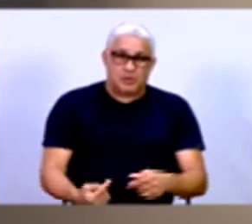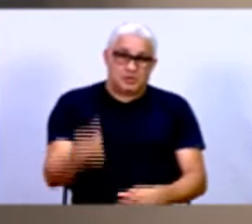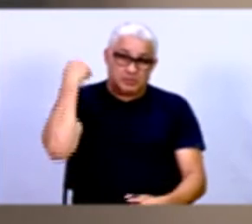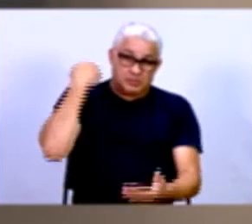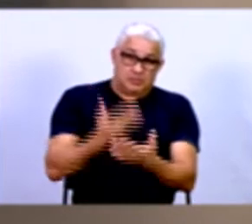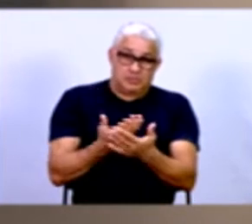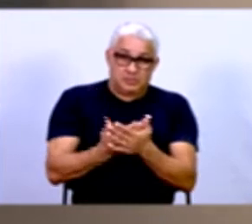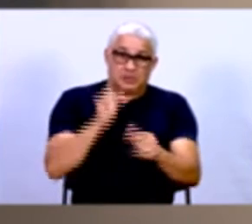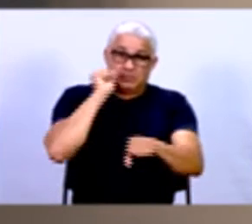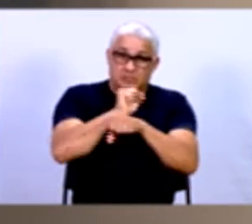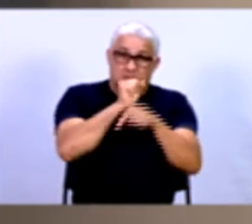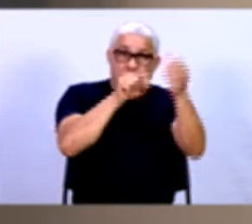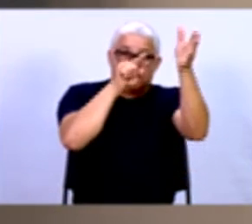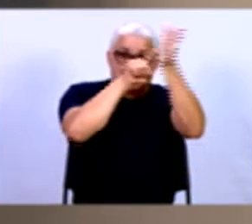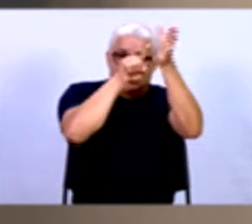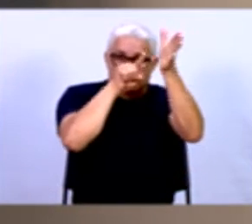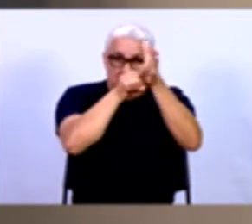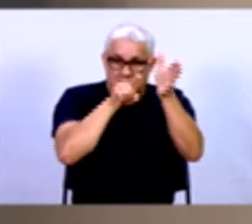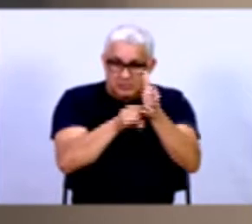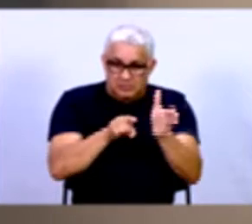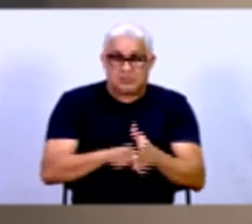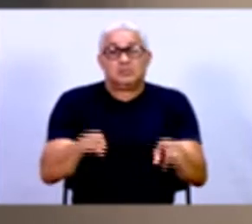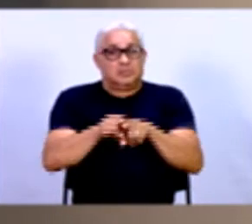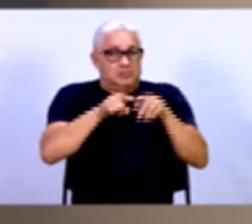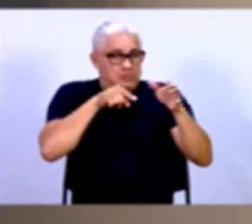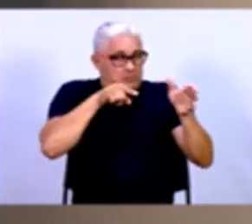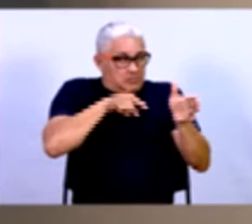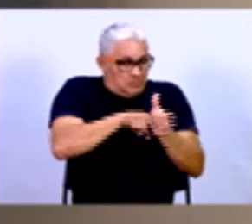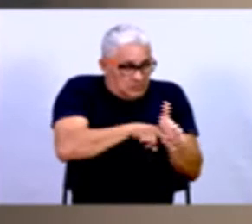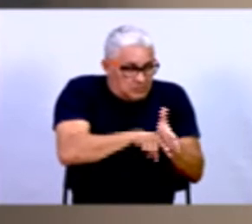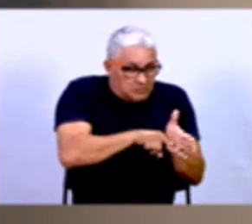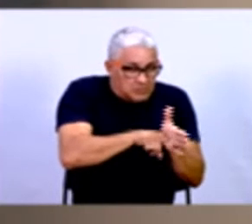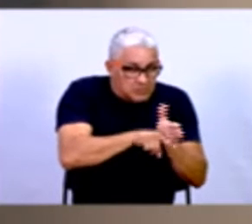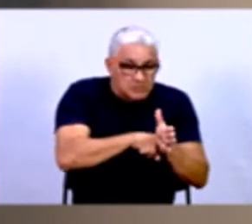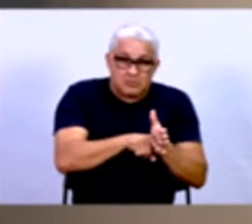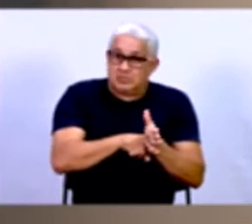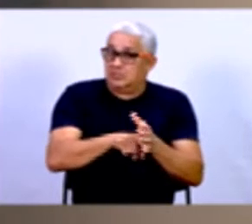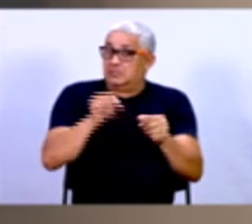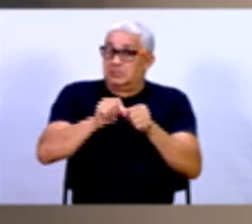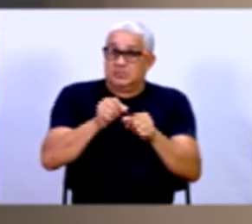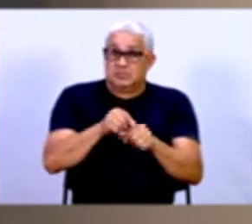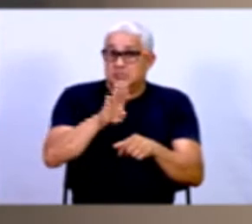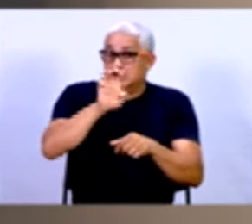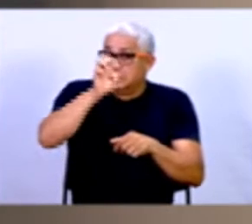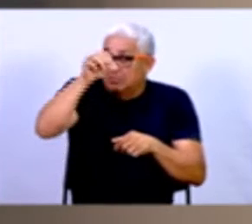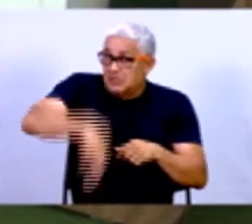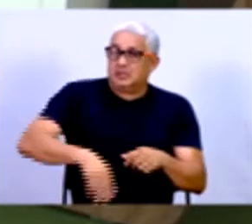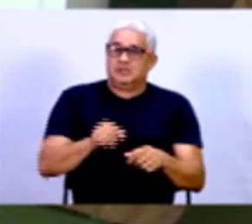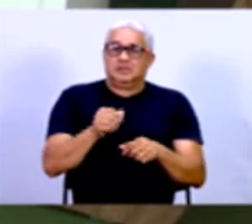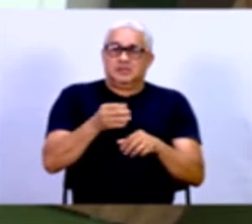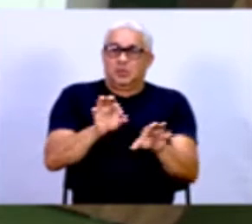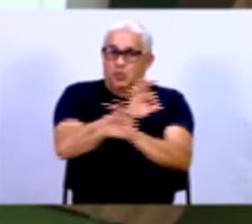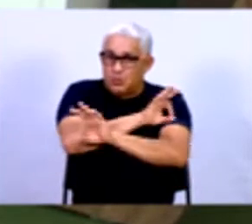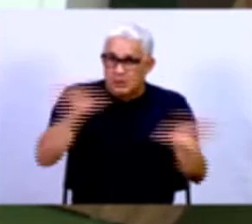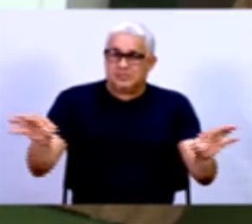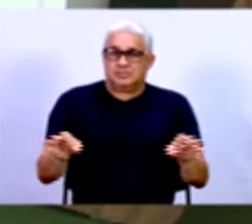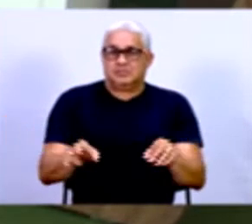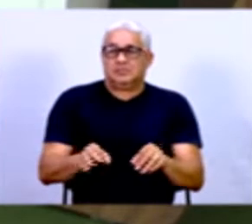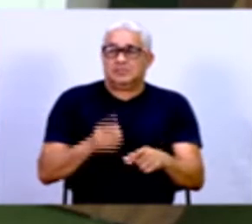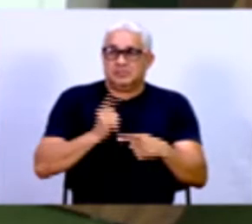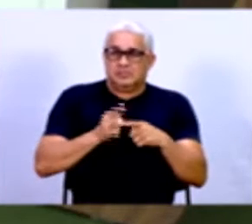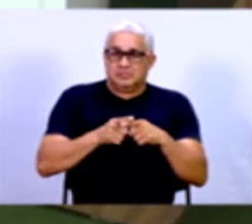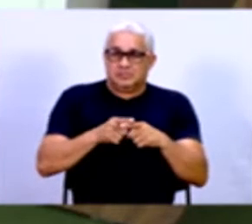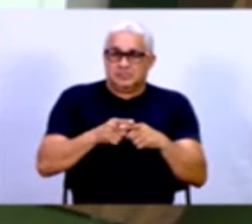fazer um questionário, vai parar para fazer uma pesquisa, que faça bem feito, porque senão o resultado não vai... É muito comum nós termos,